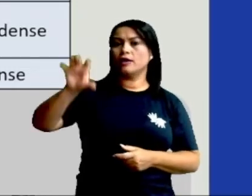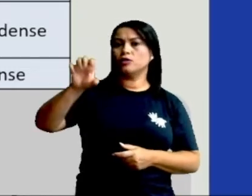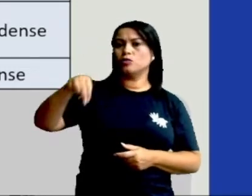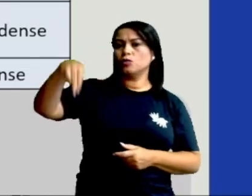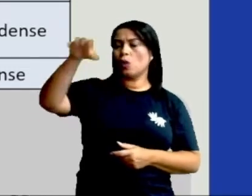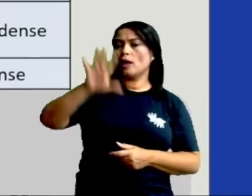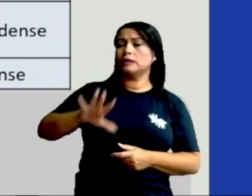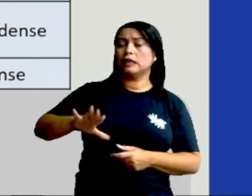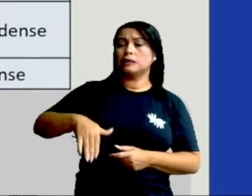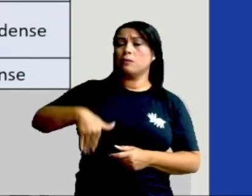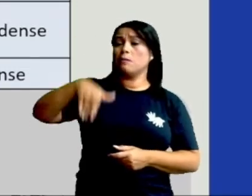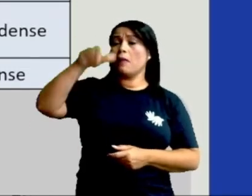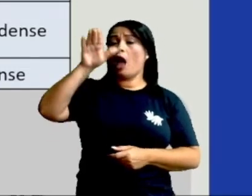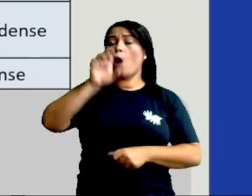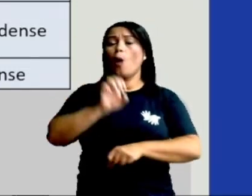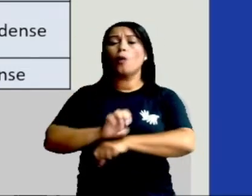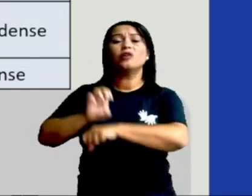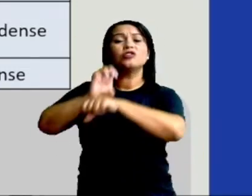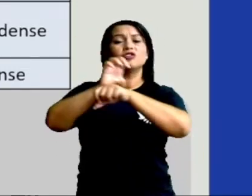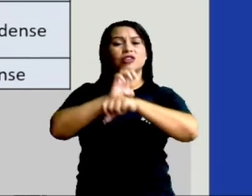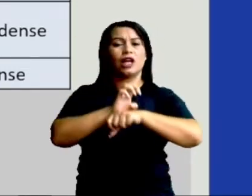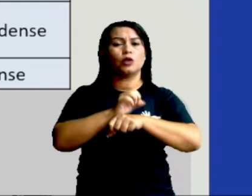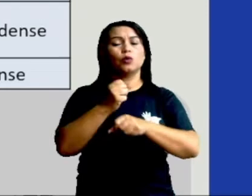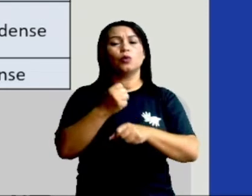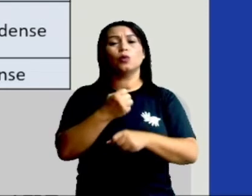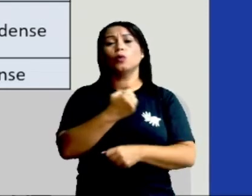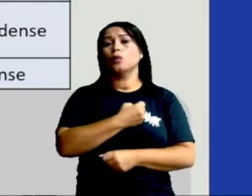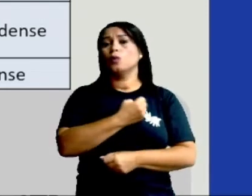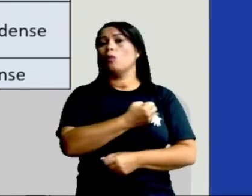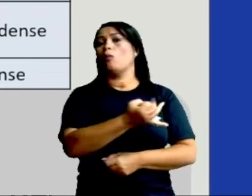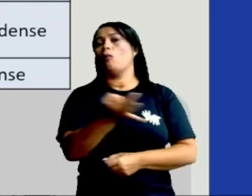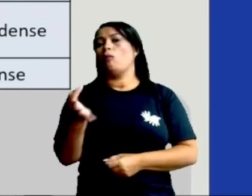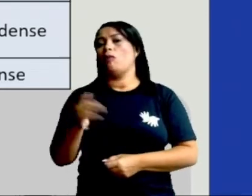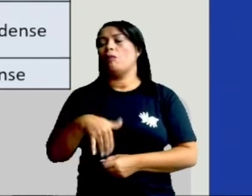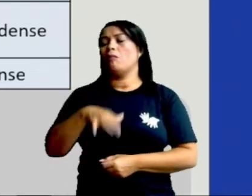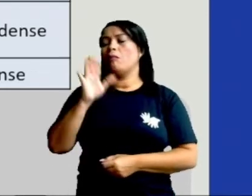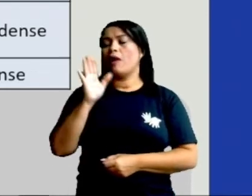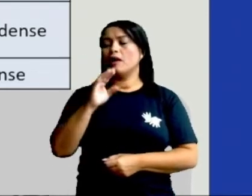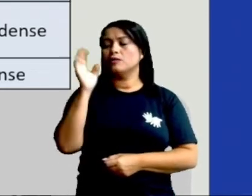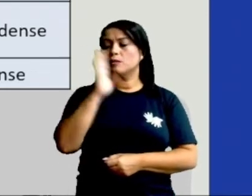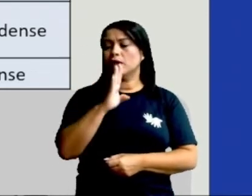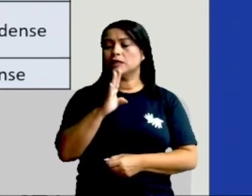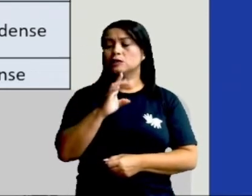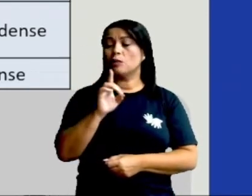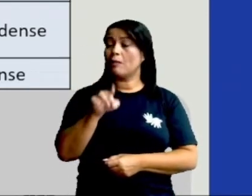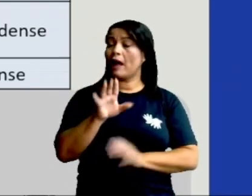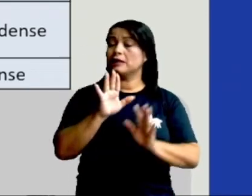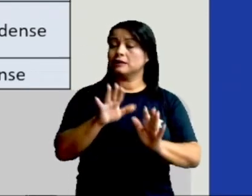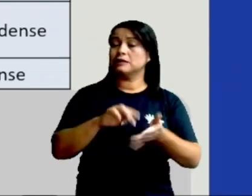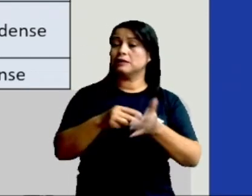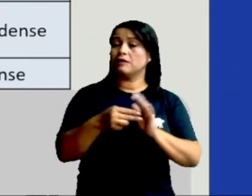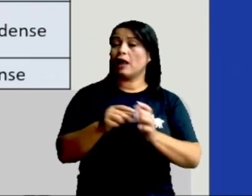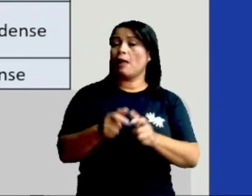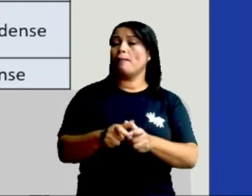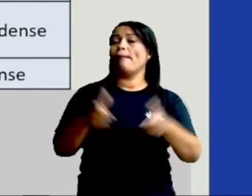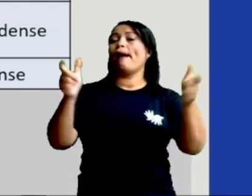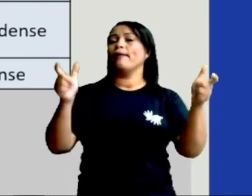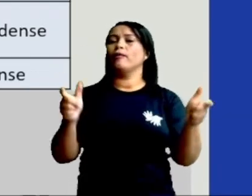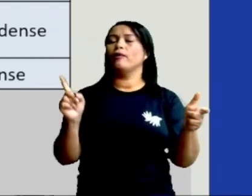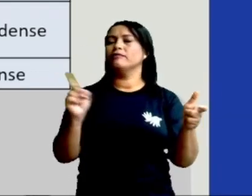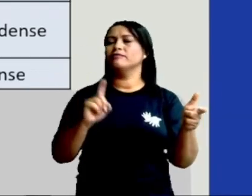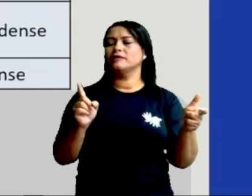número de estados Tá mas isso não significa que ela é a maior em extensão territorial